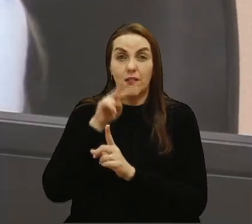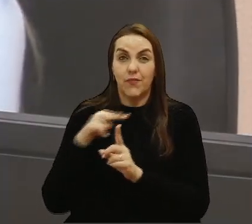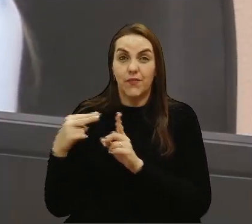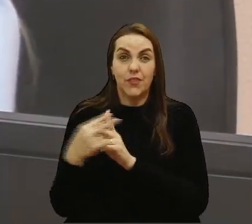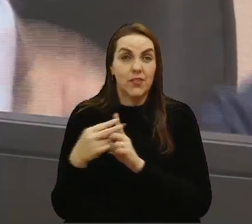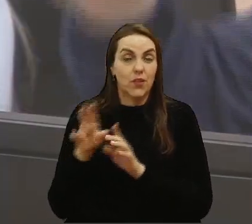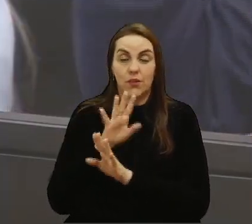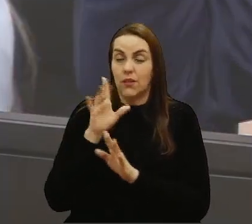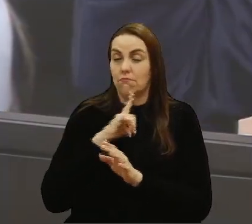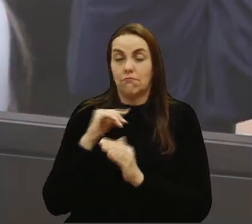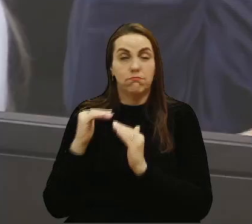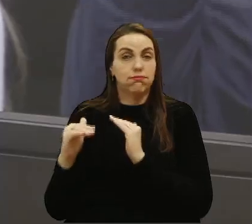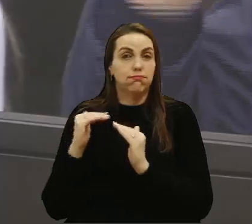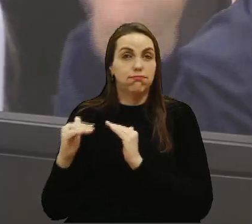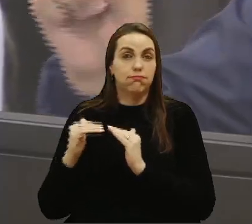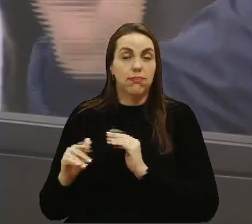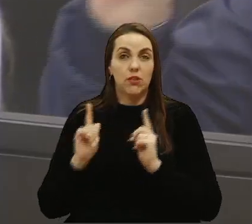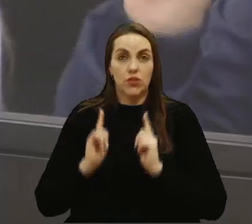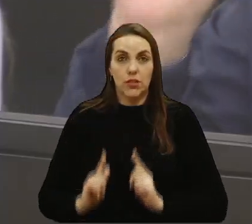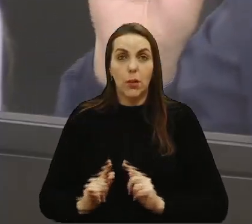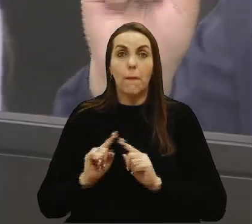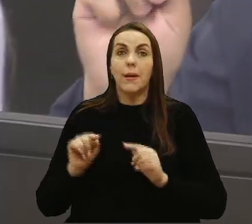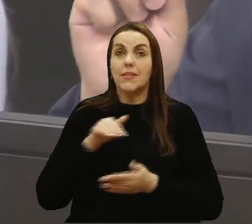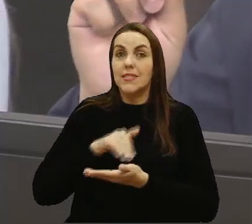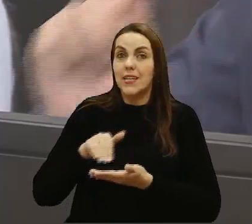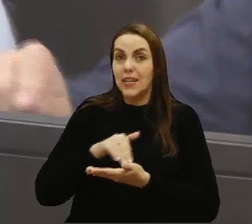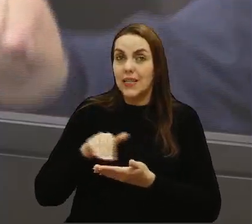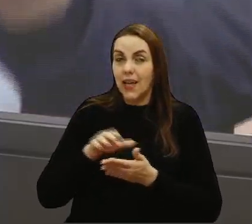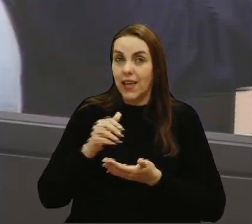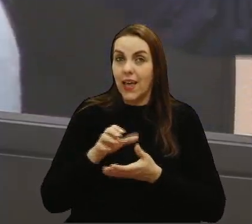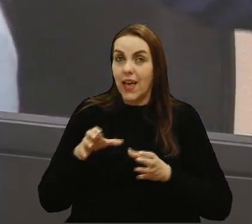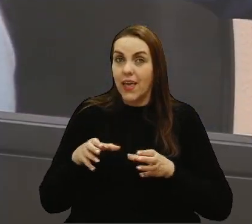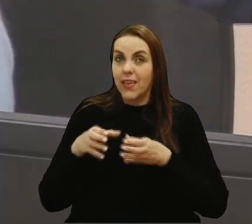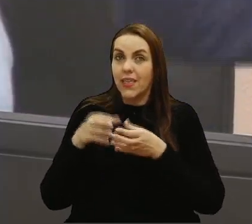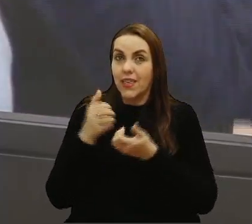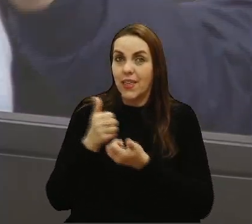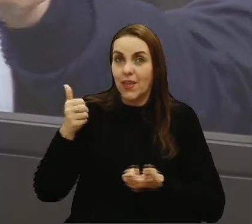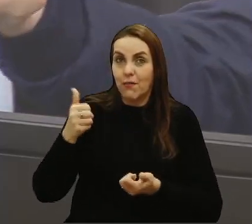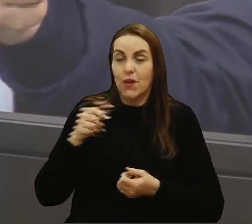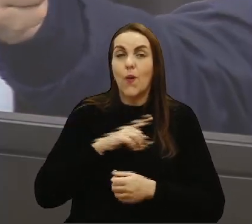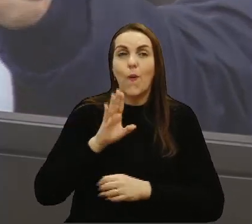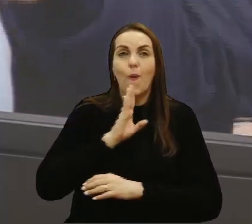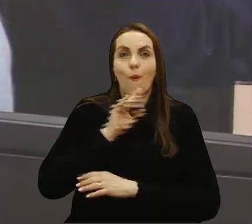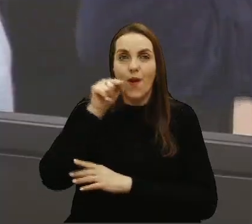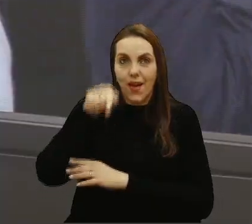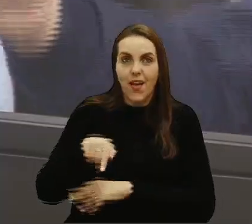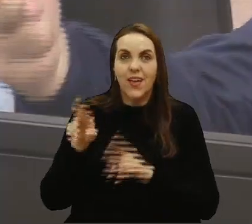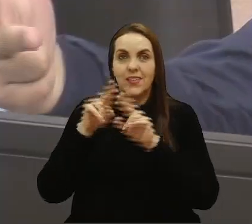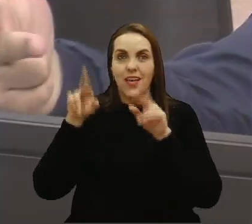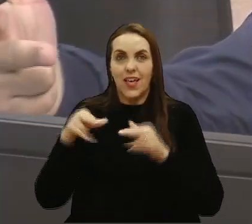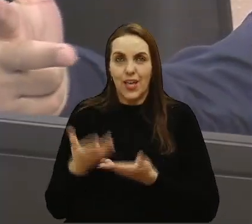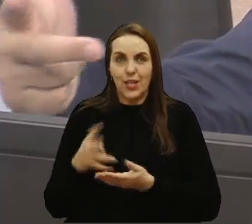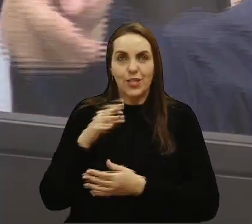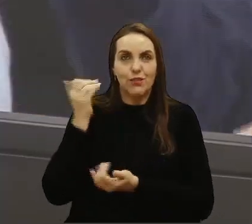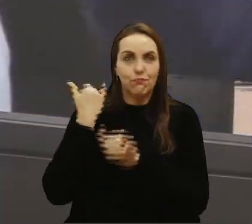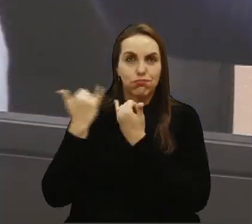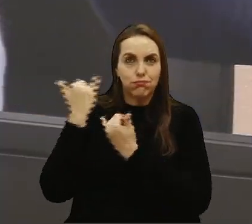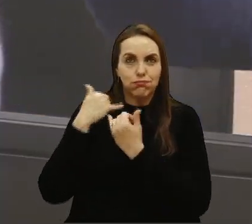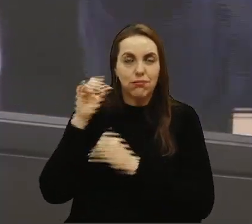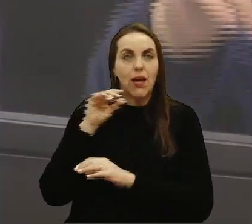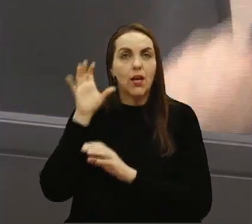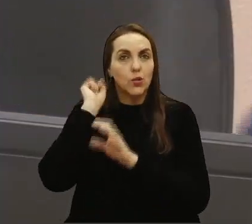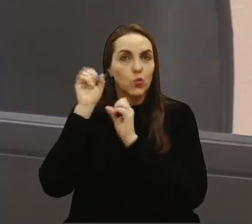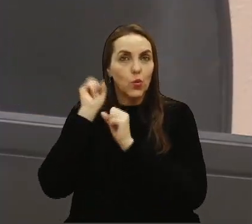com a gestão, mas temos uma secretária e uma equipe que conhece a rede, escuta as pessoas